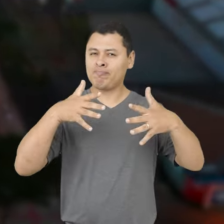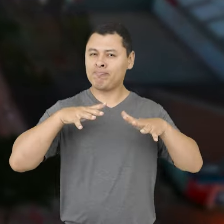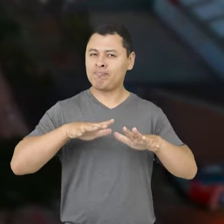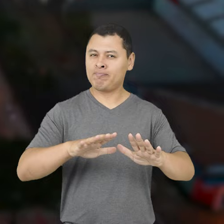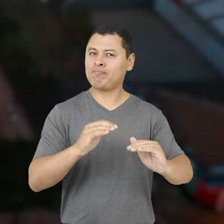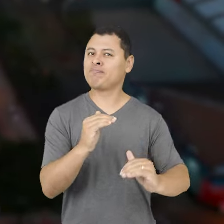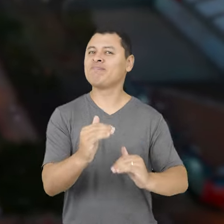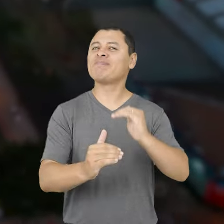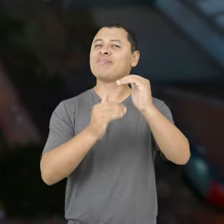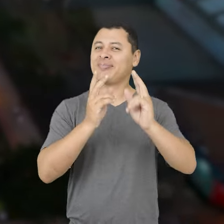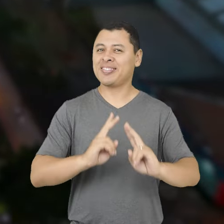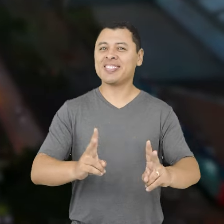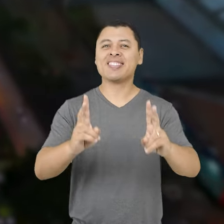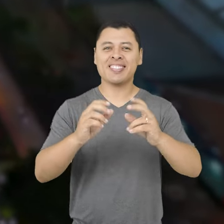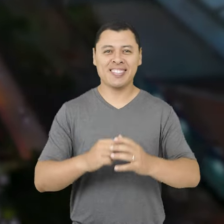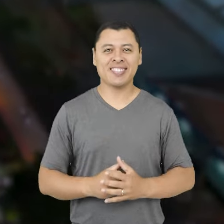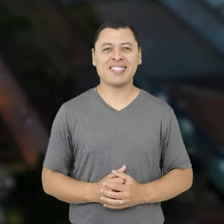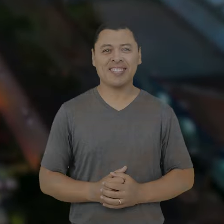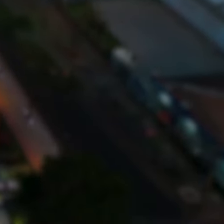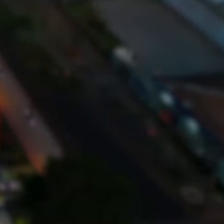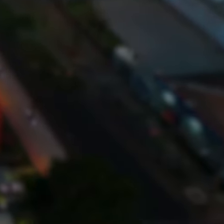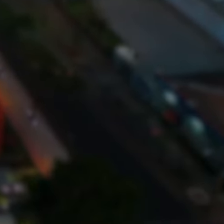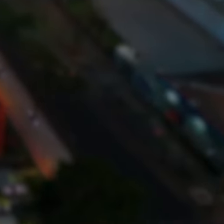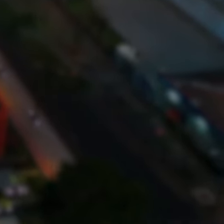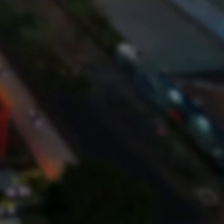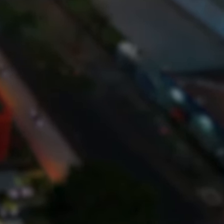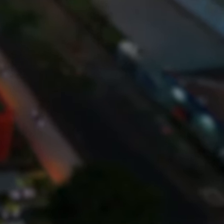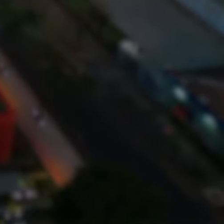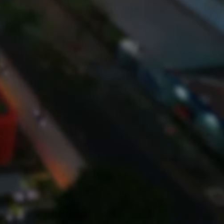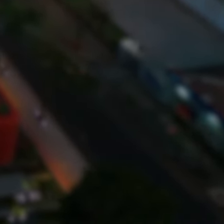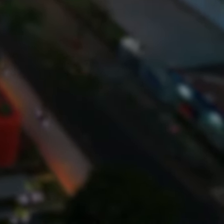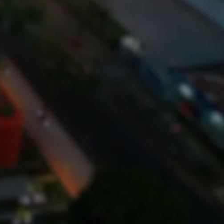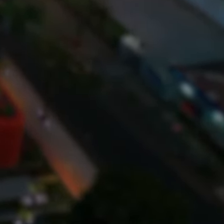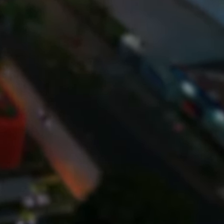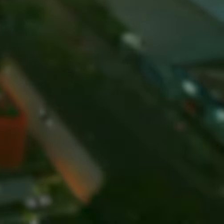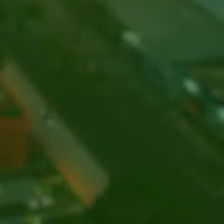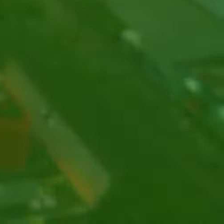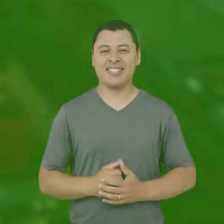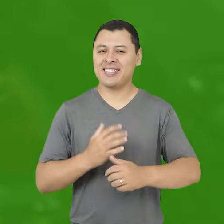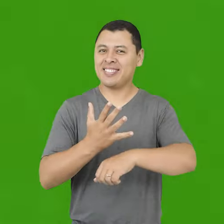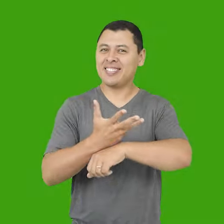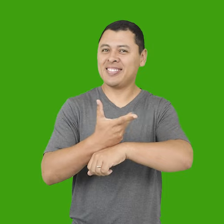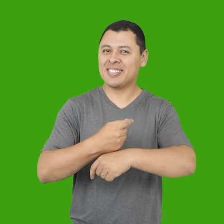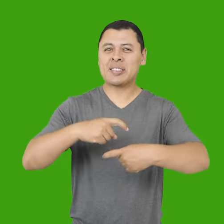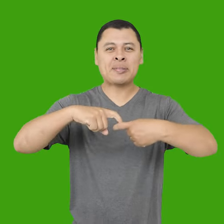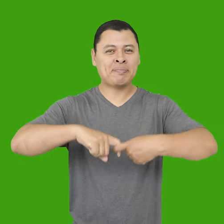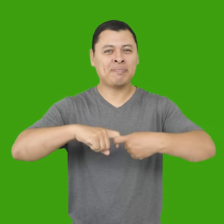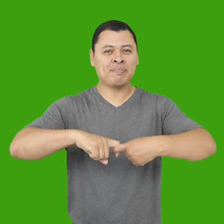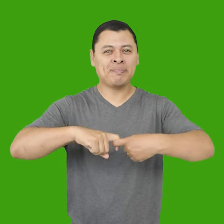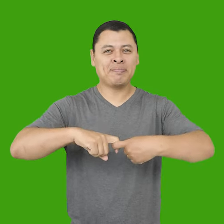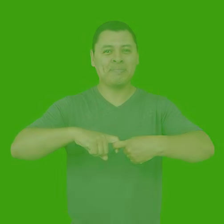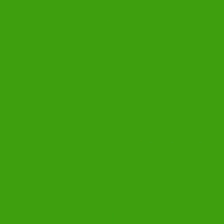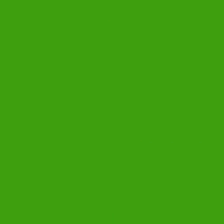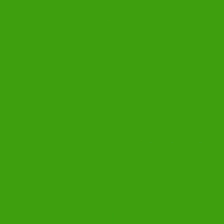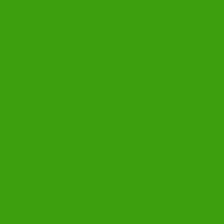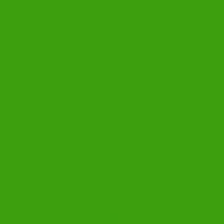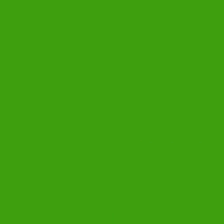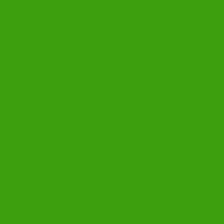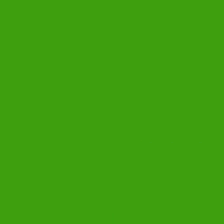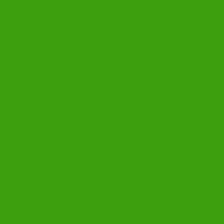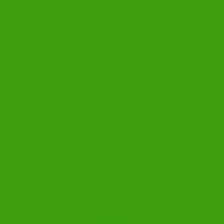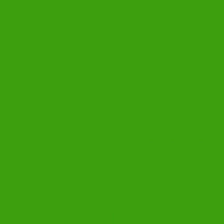nos impulsiona para um futuro melhor. Sicredi Dexis.